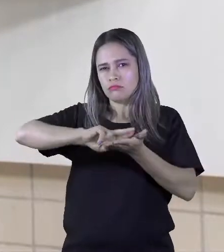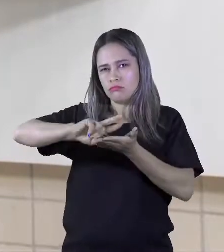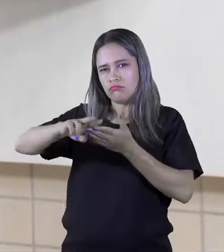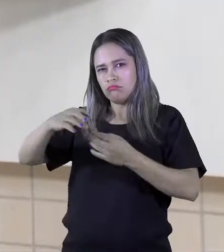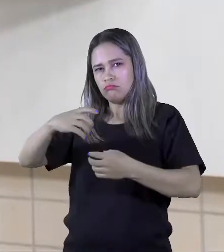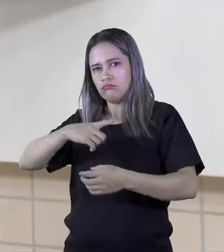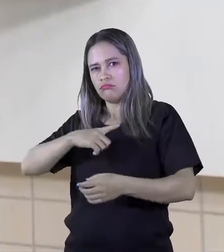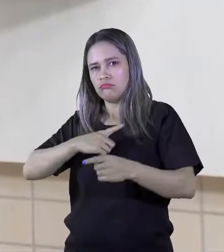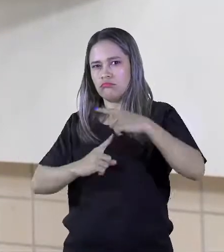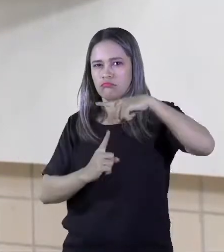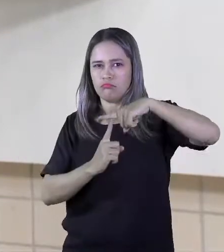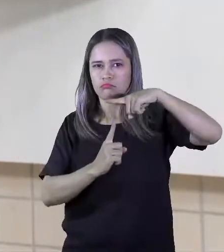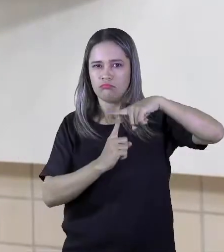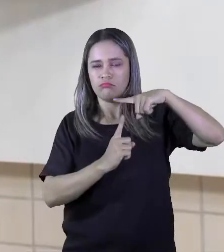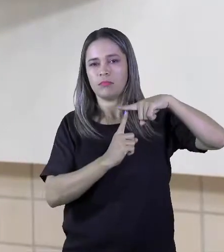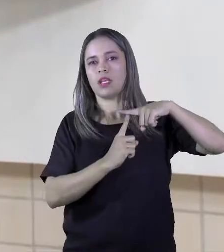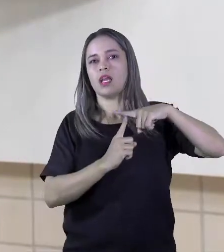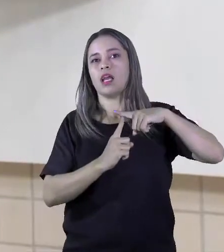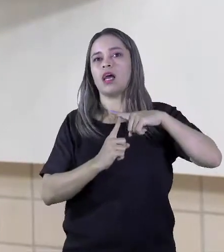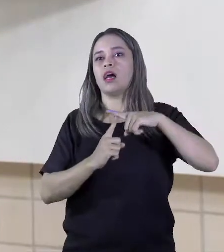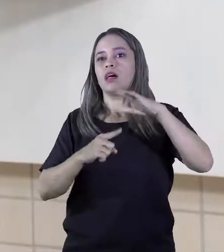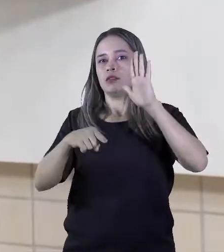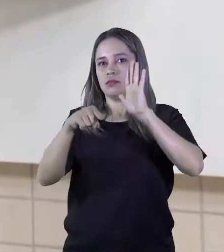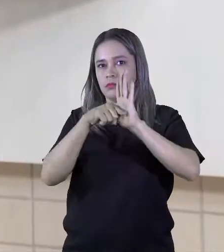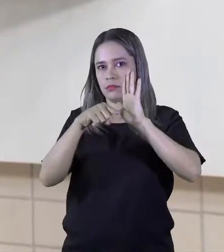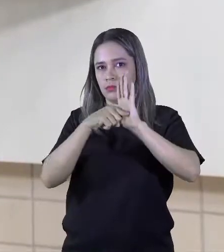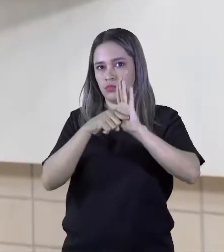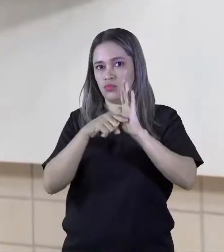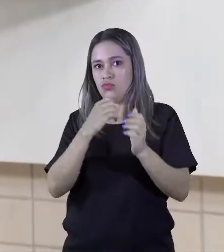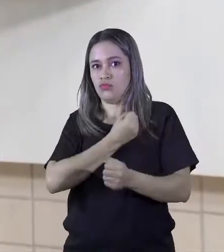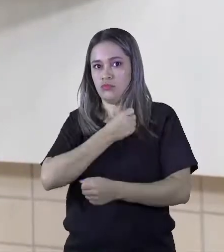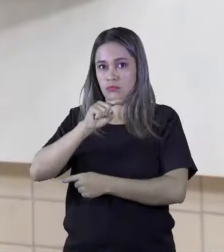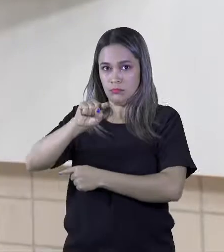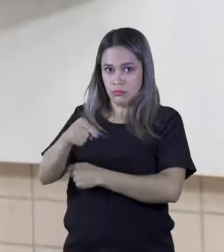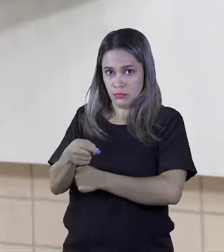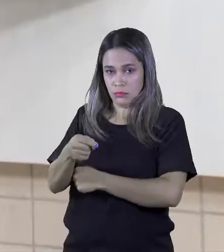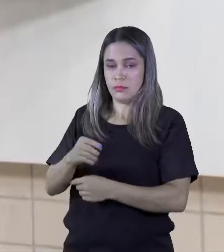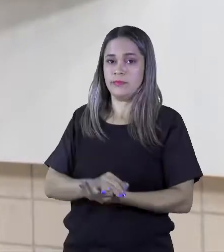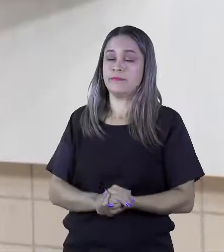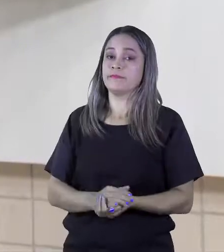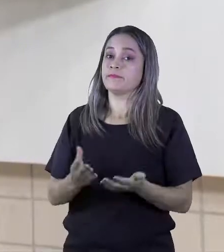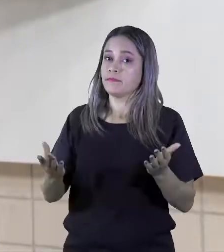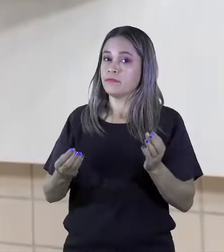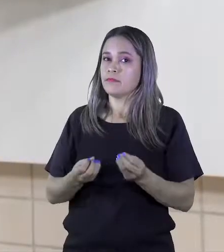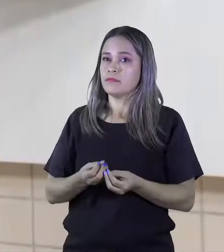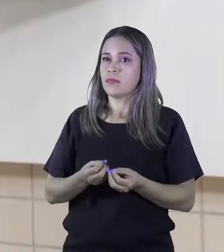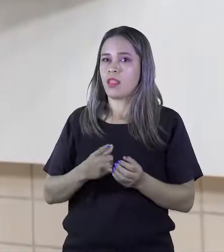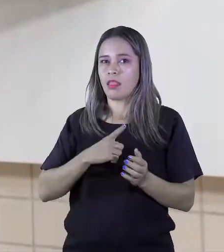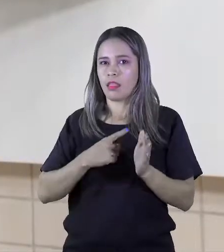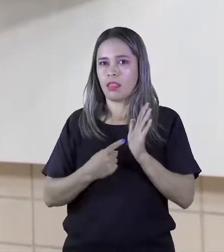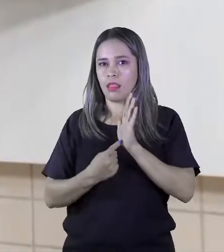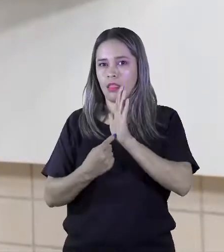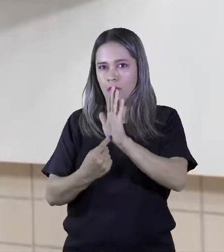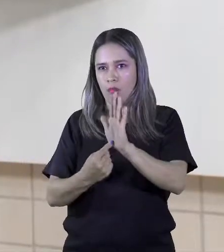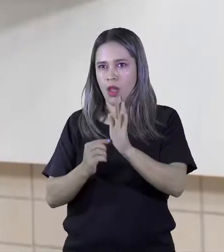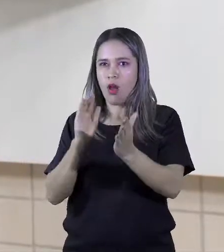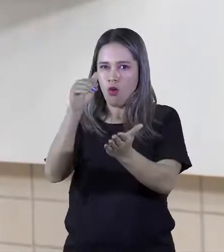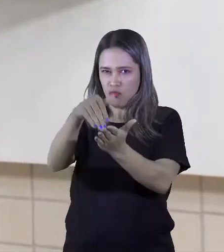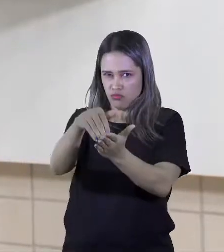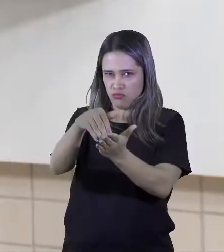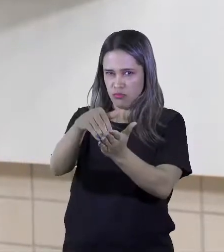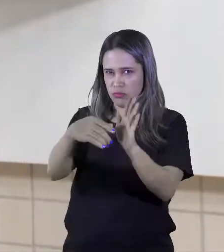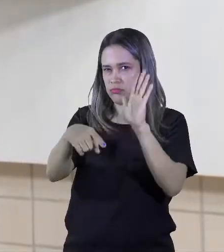envolver a subtração de números decimais. E eu deixei para vocês uma última subtração que eu falei que